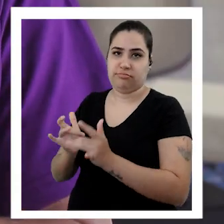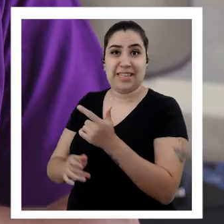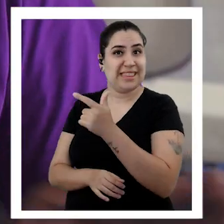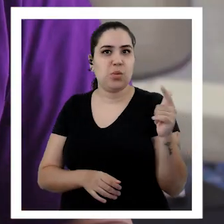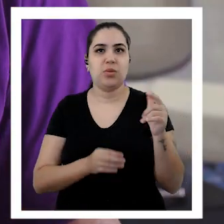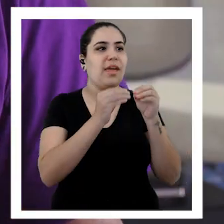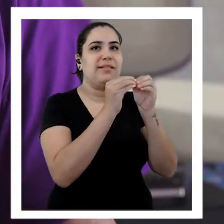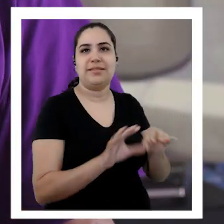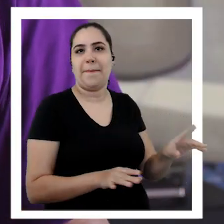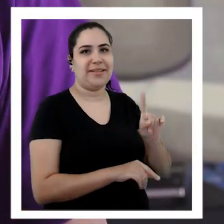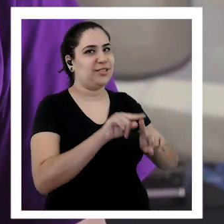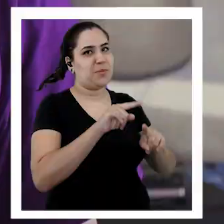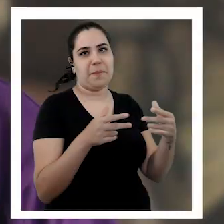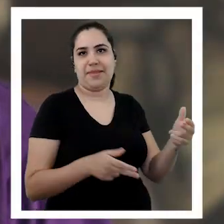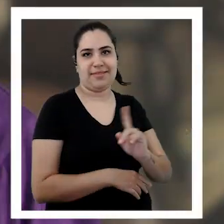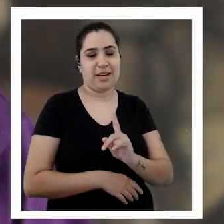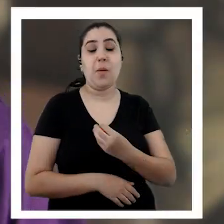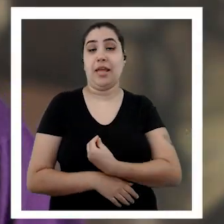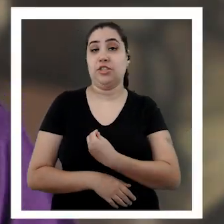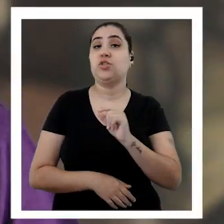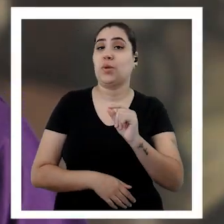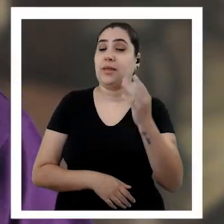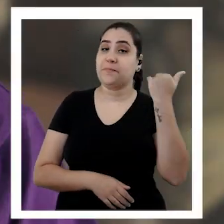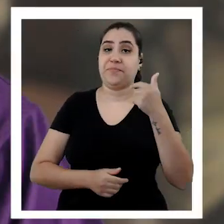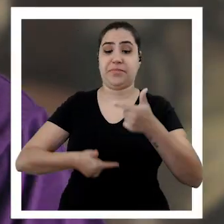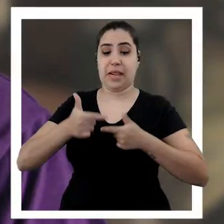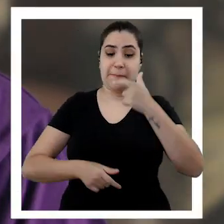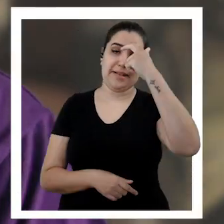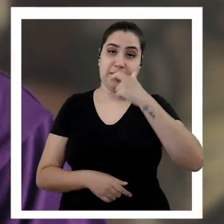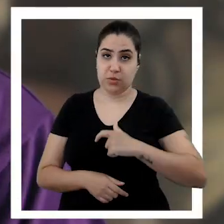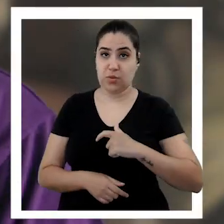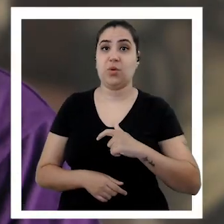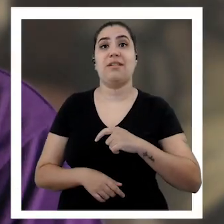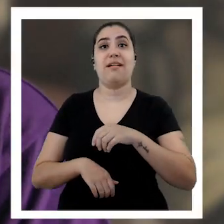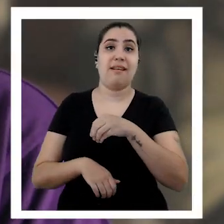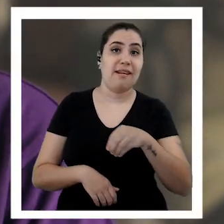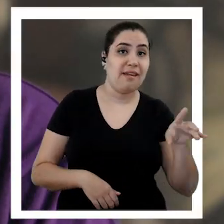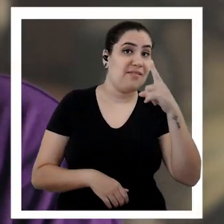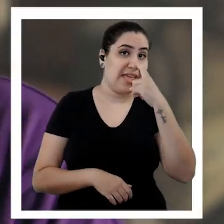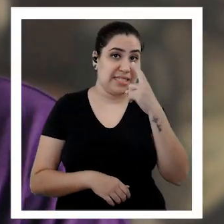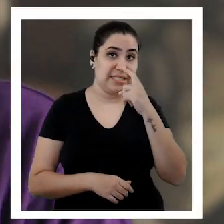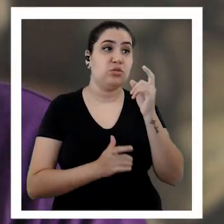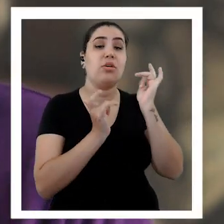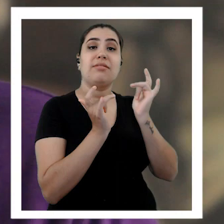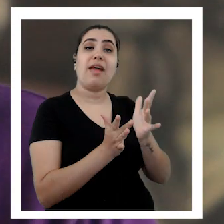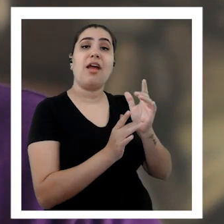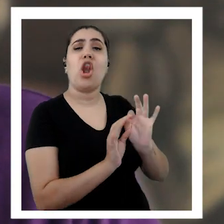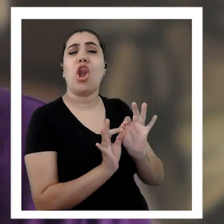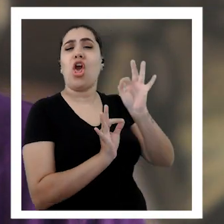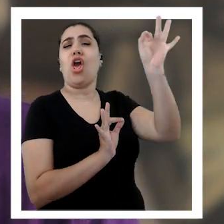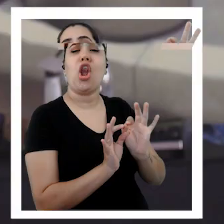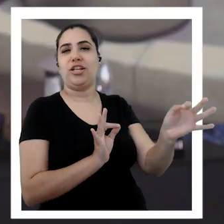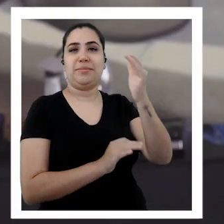Resumindo, não existia desperdício. O que existia era o trabalhador que levava o resíduo para longe